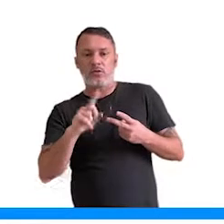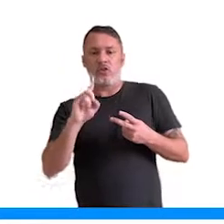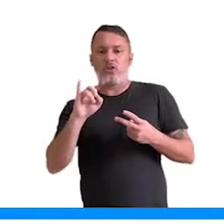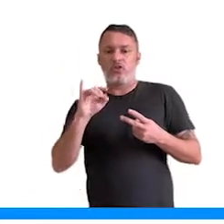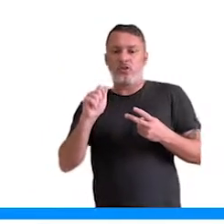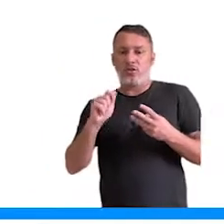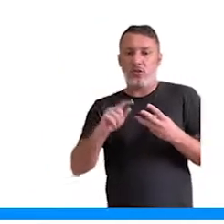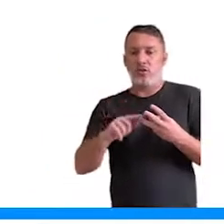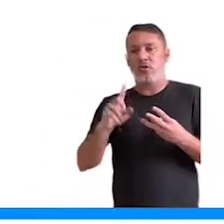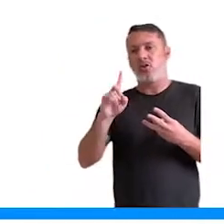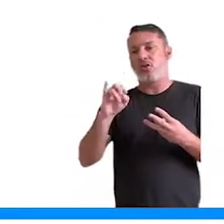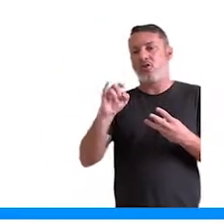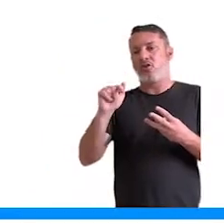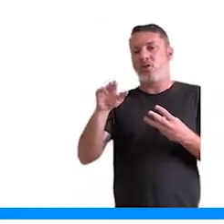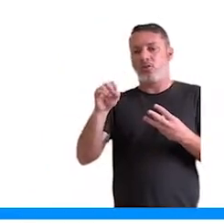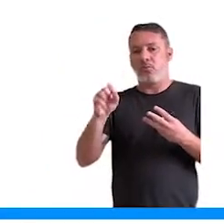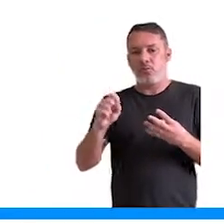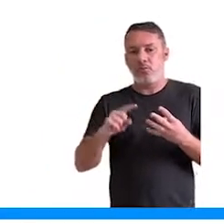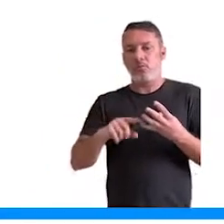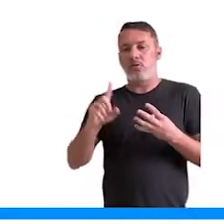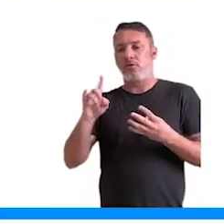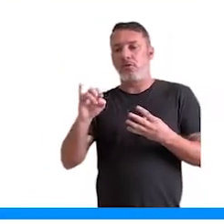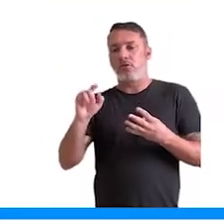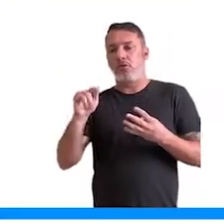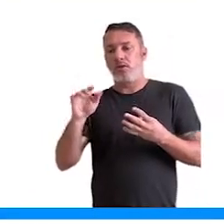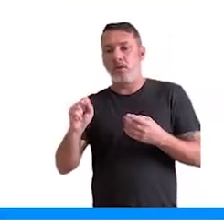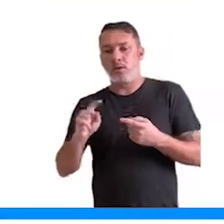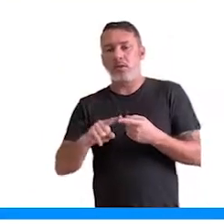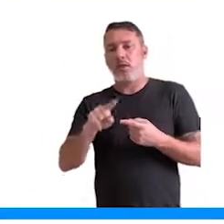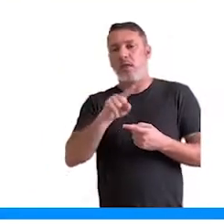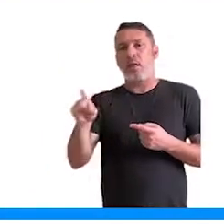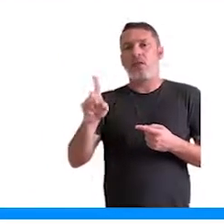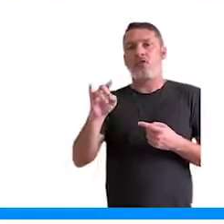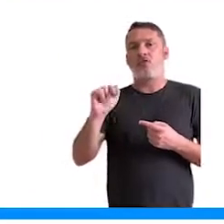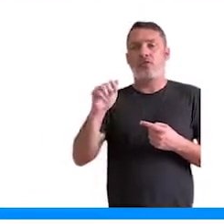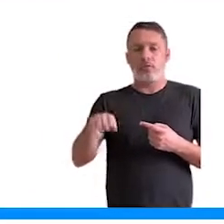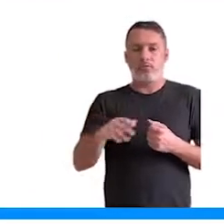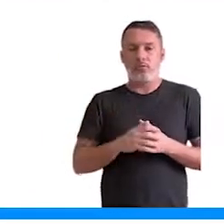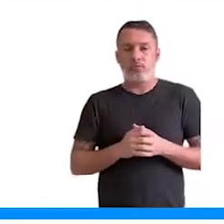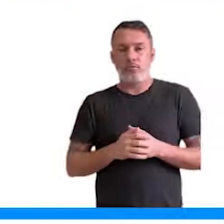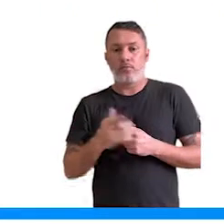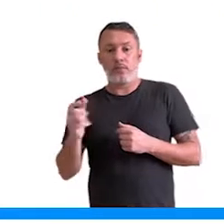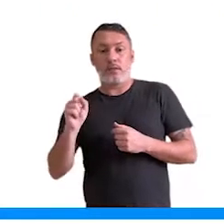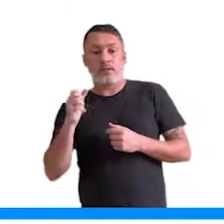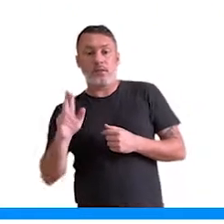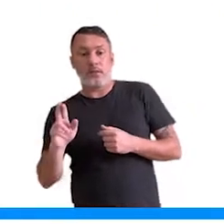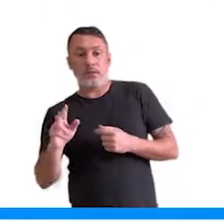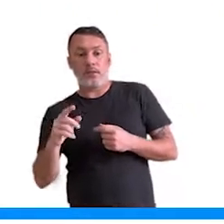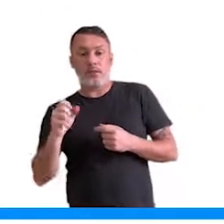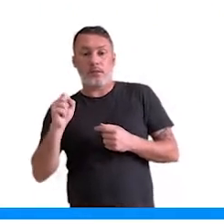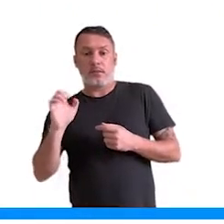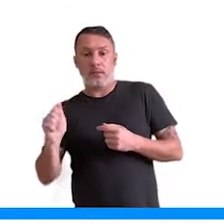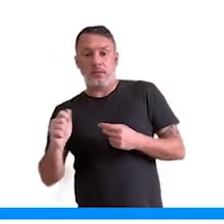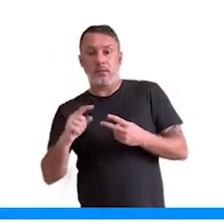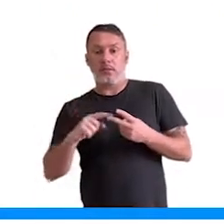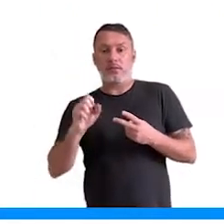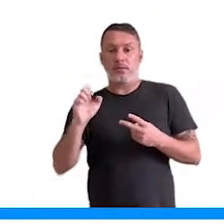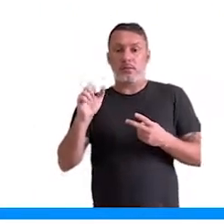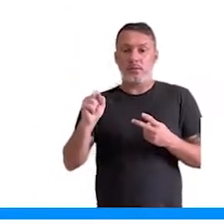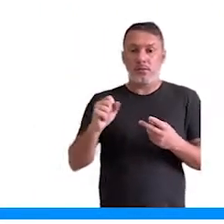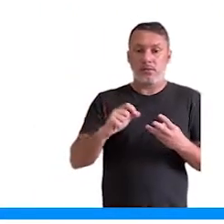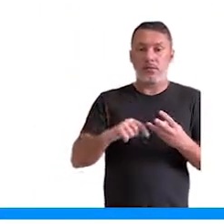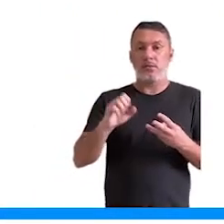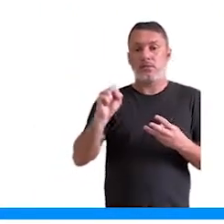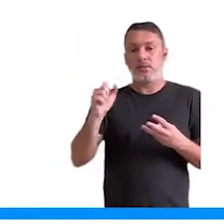digas, que ele diga, que nosotros digamos, que vosotros digais, que eles digam. É o ser, que eu seja, que